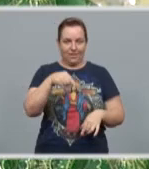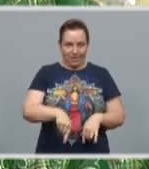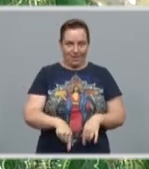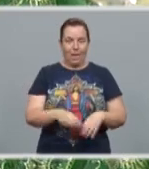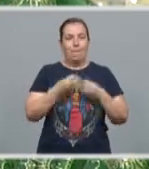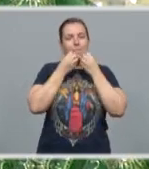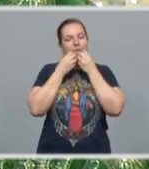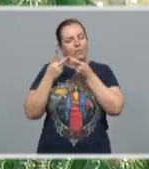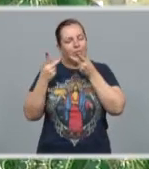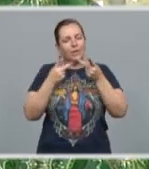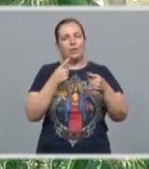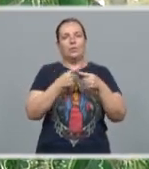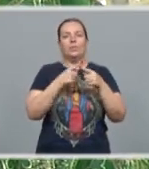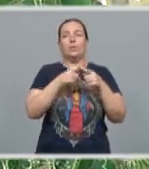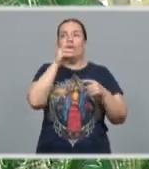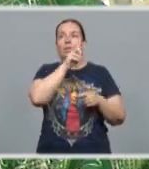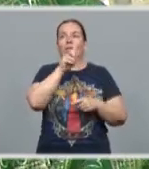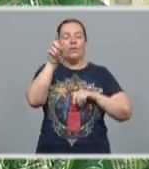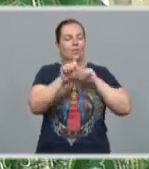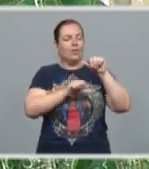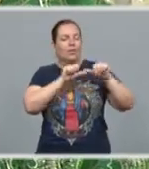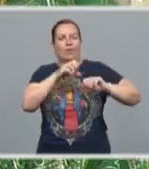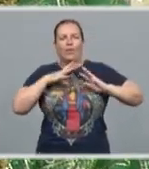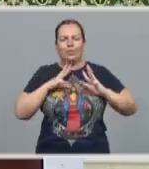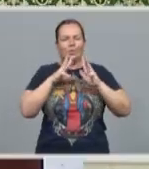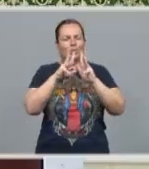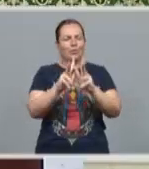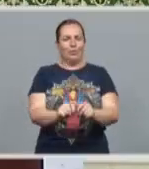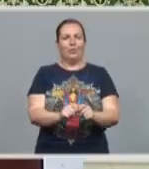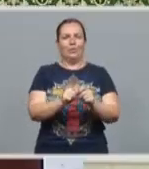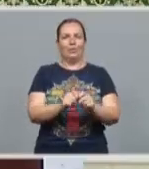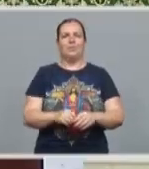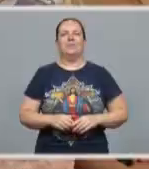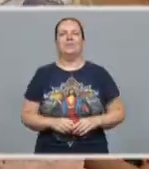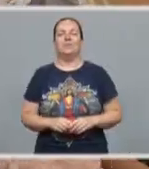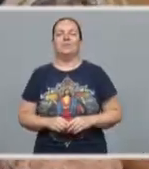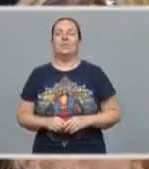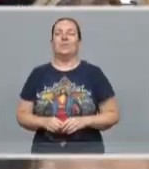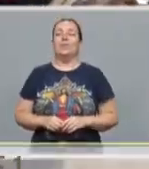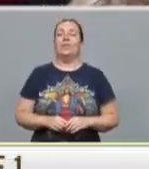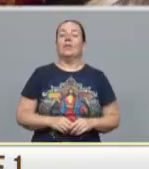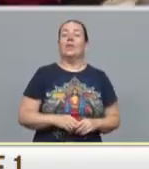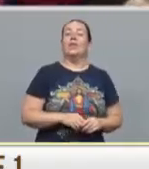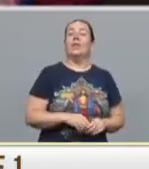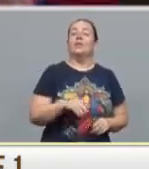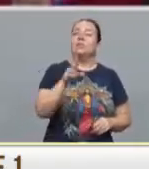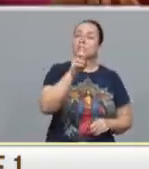bem-vindo, porque o Deus renova todas as coisas. Cantemos.